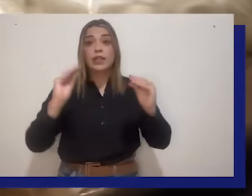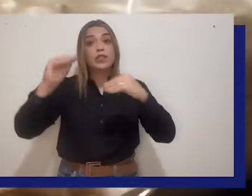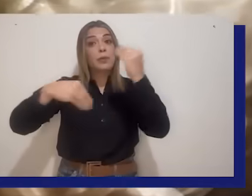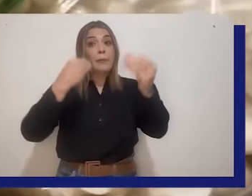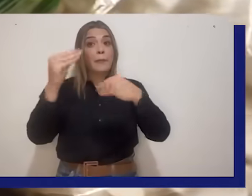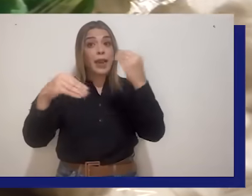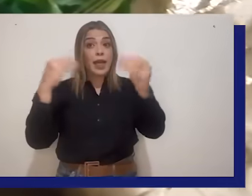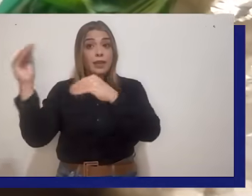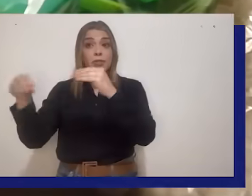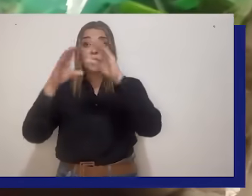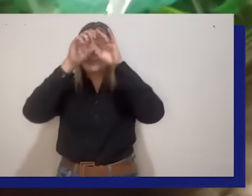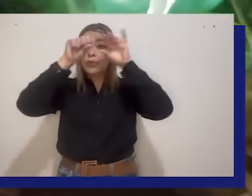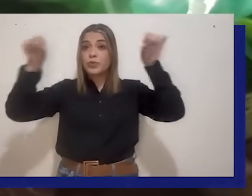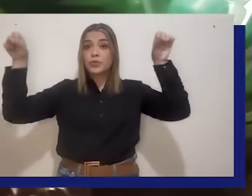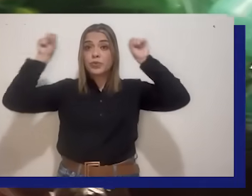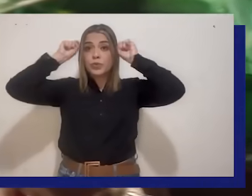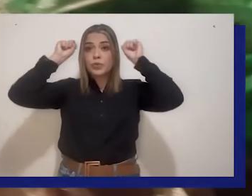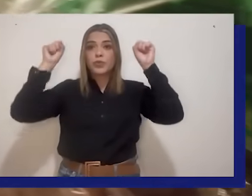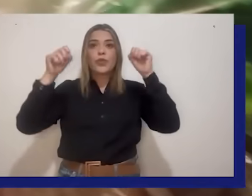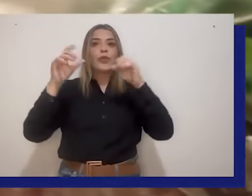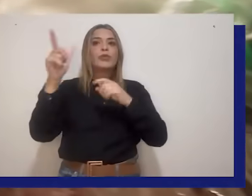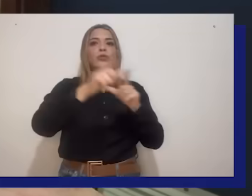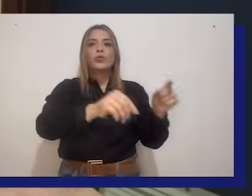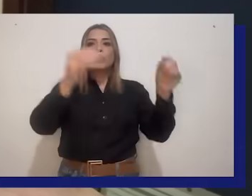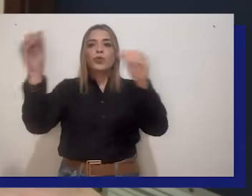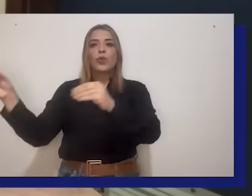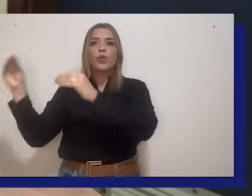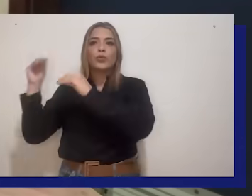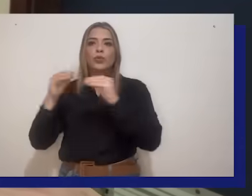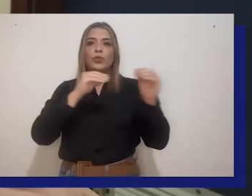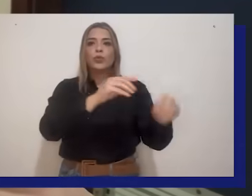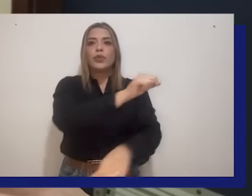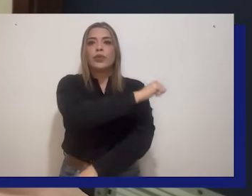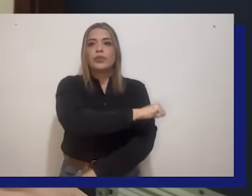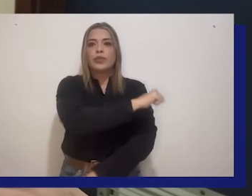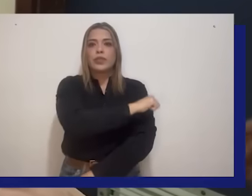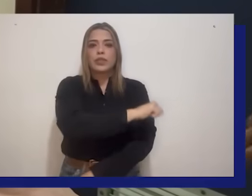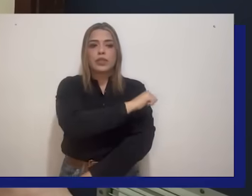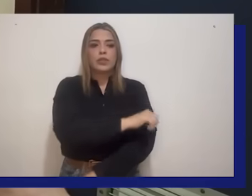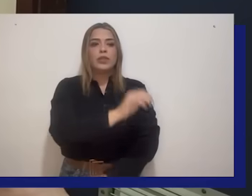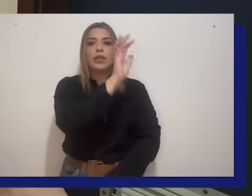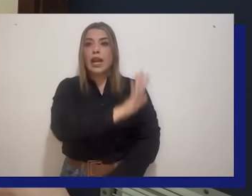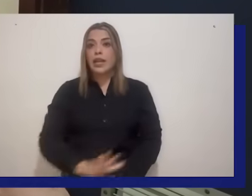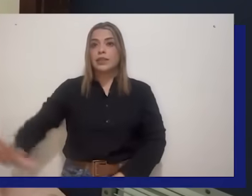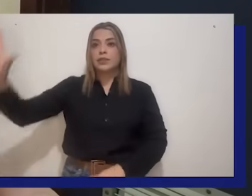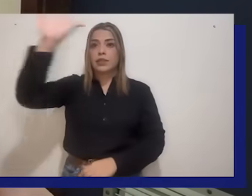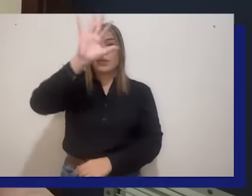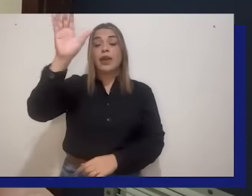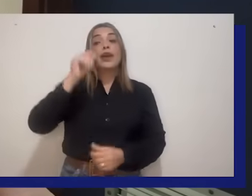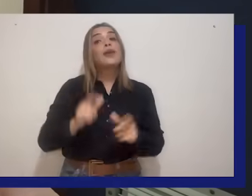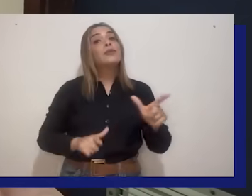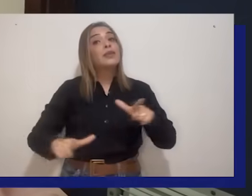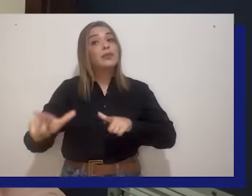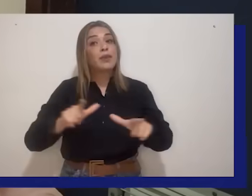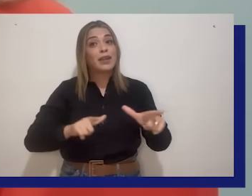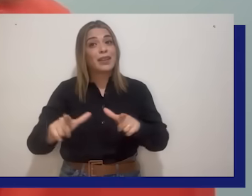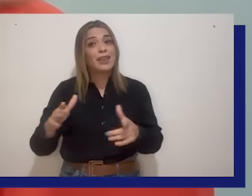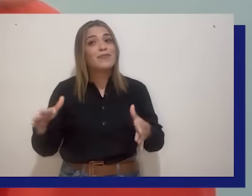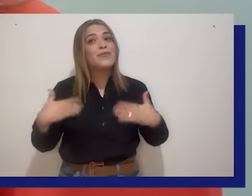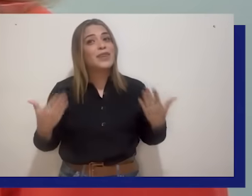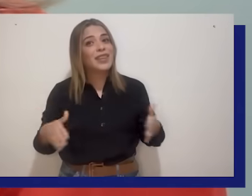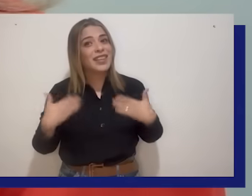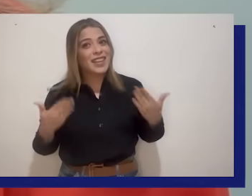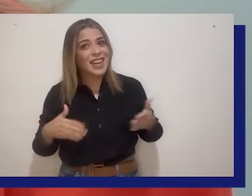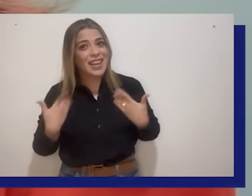diversos fóruns do estado. É muito importante porque eu, como já trabalhei com isso também, isso alegra o coração da gente, né? De